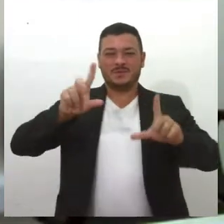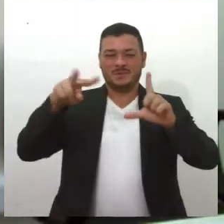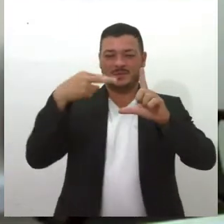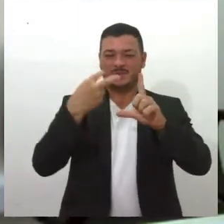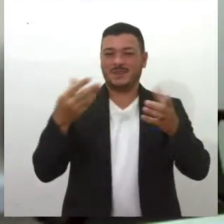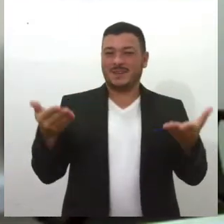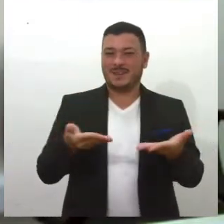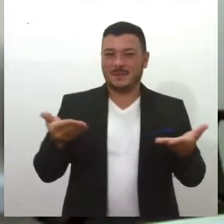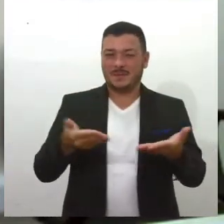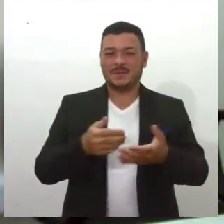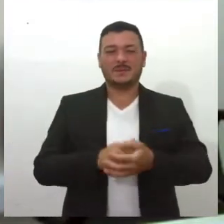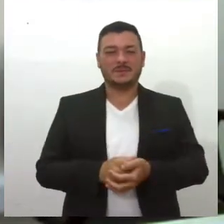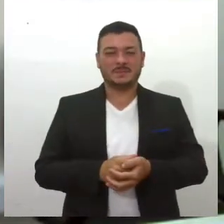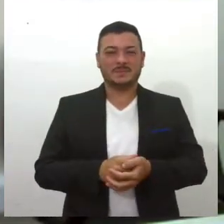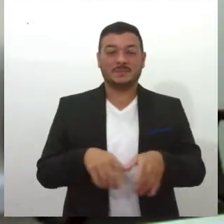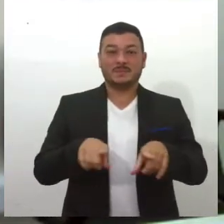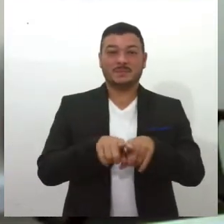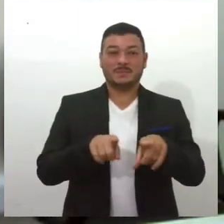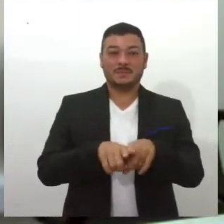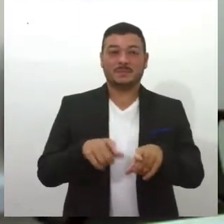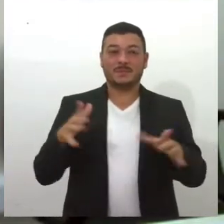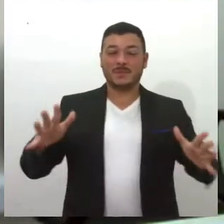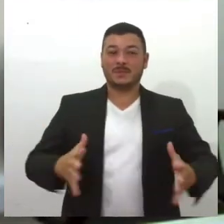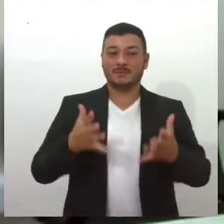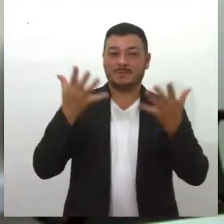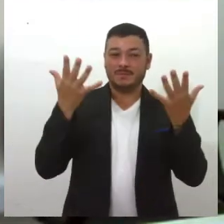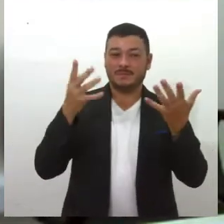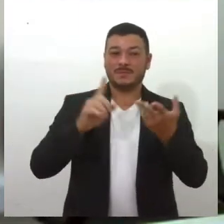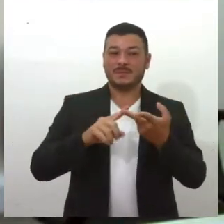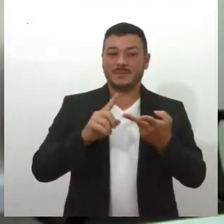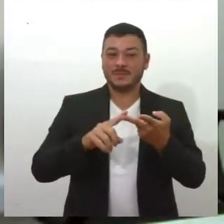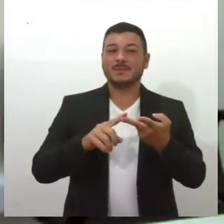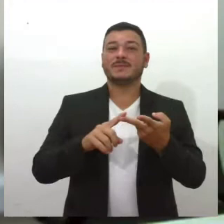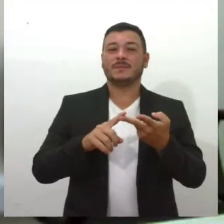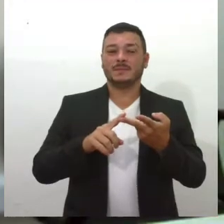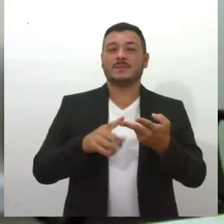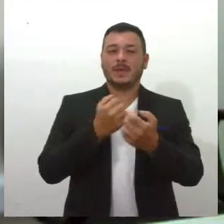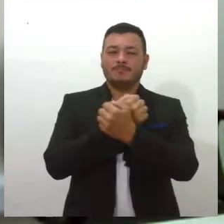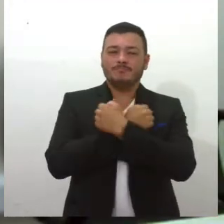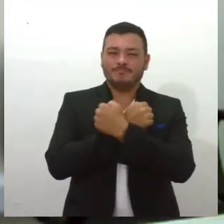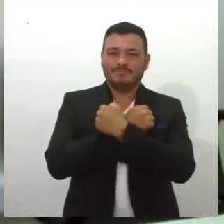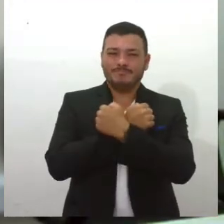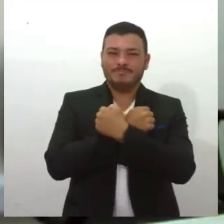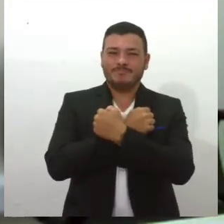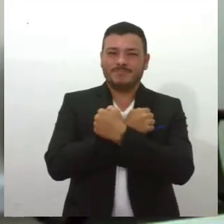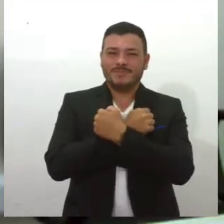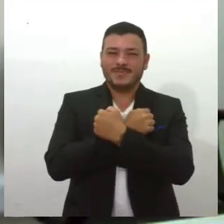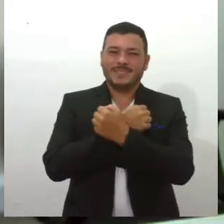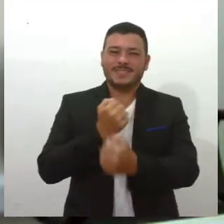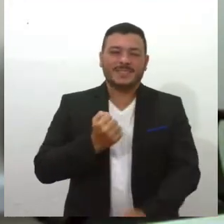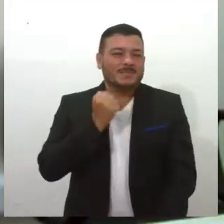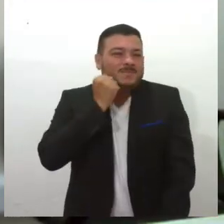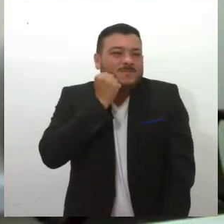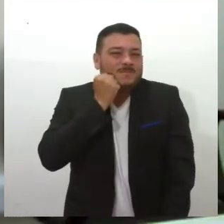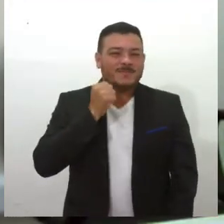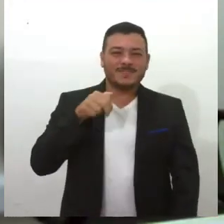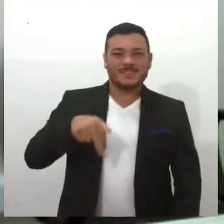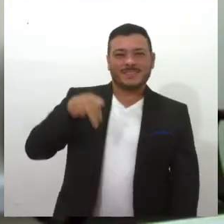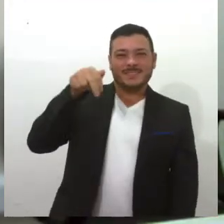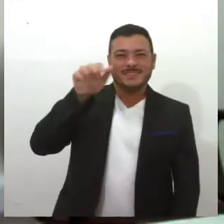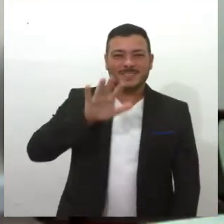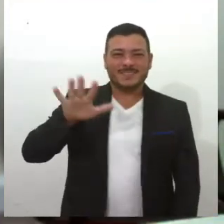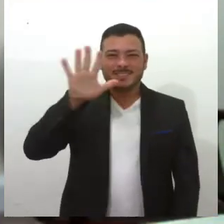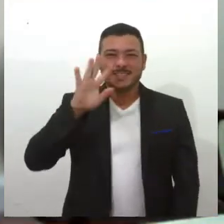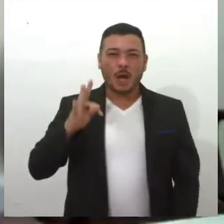acompanha. E, claro, celebrar o Dia do Nordestino, mandar aquele abraço, aquele cheiro gostoso, como a gente diz aqui no Nordeste,